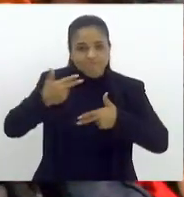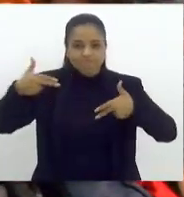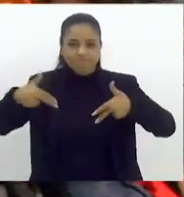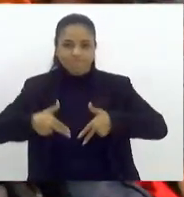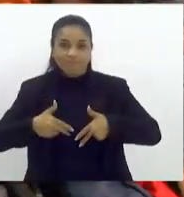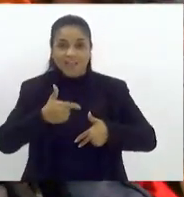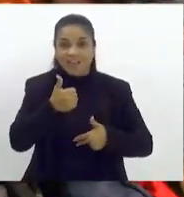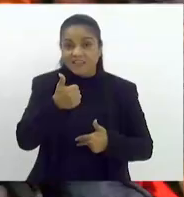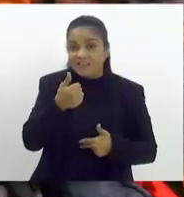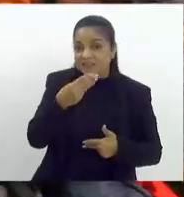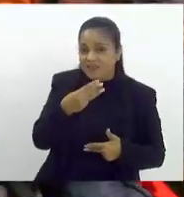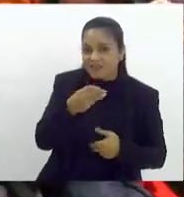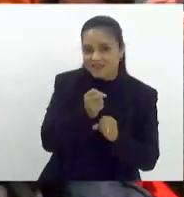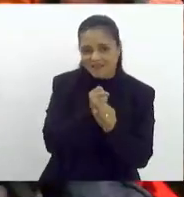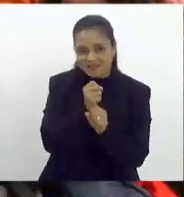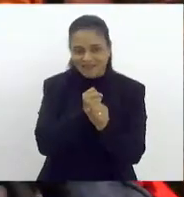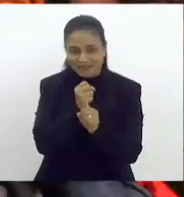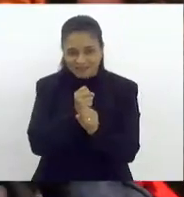13 anos